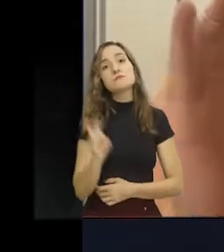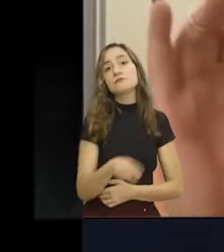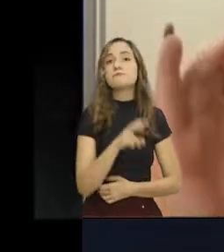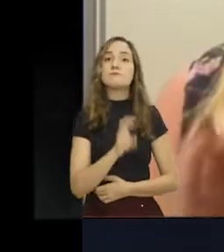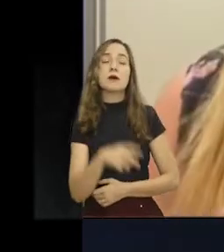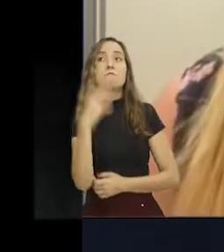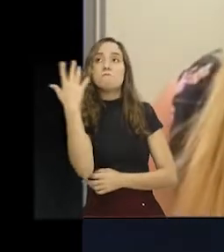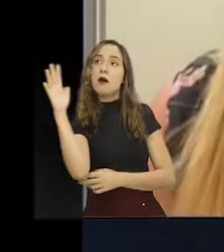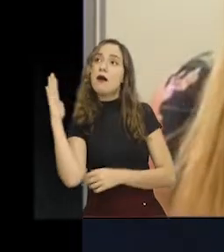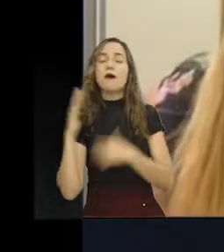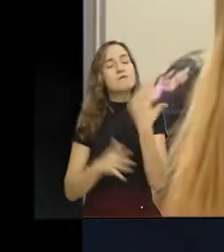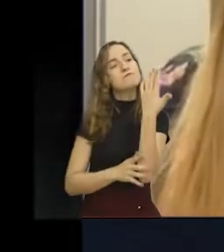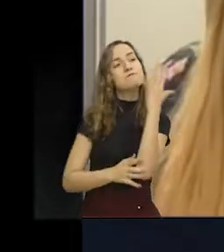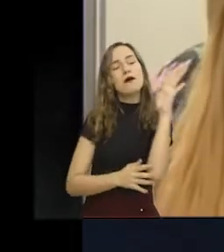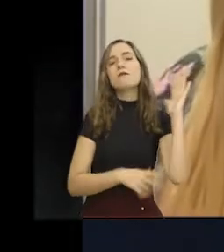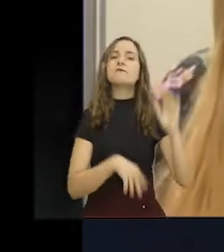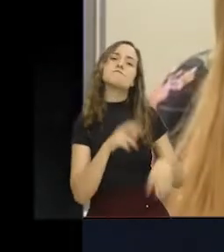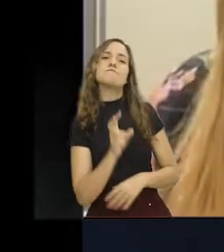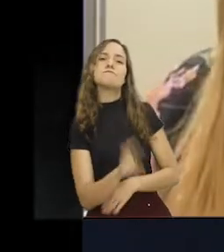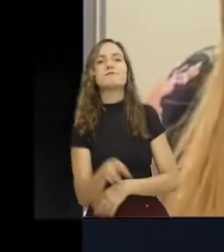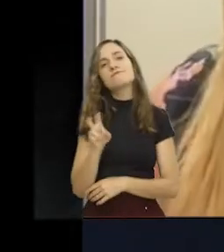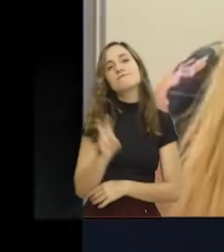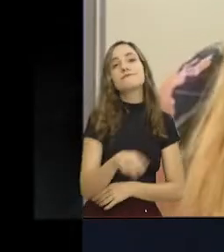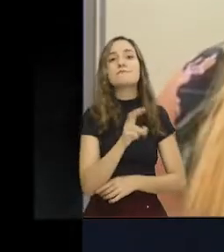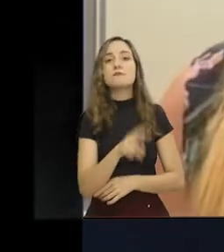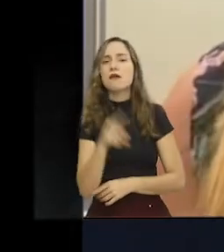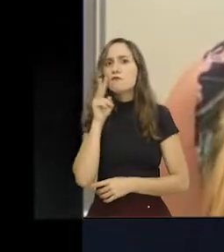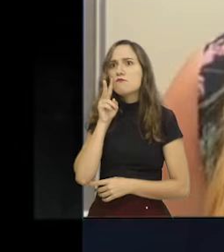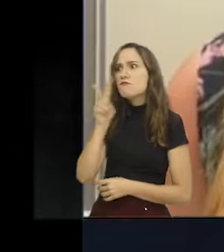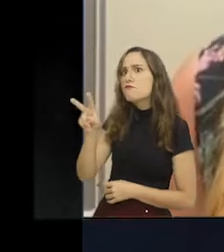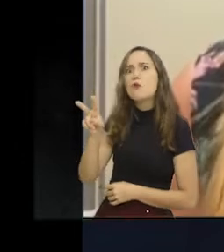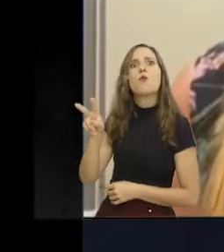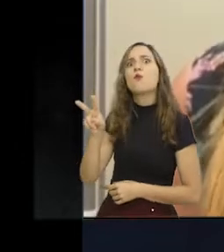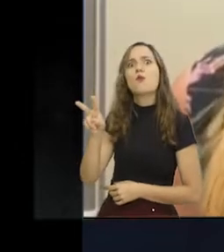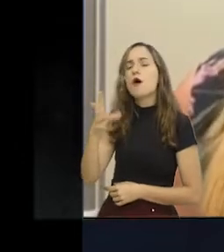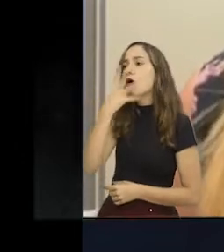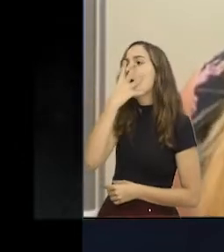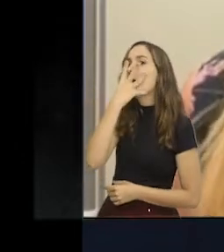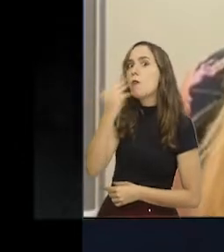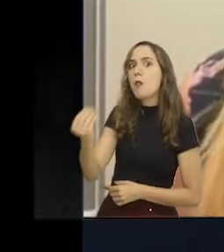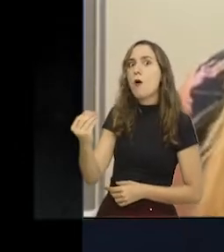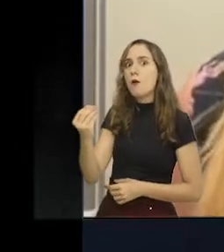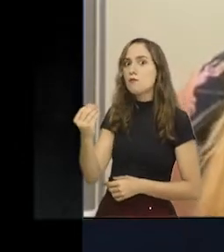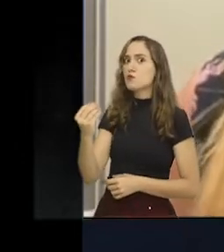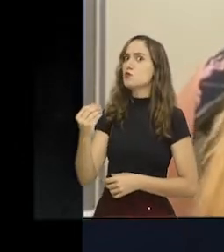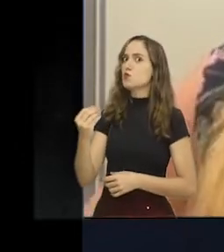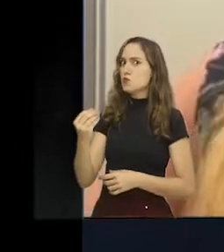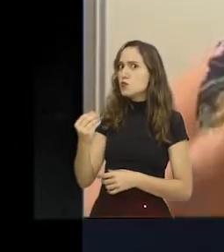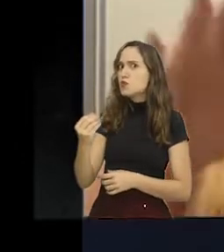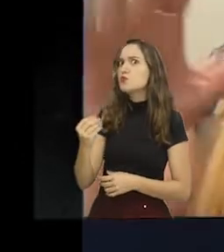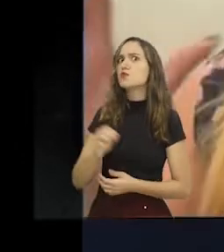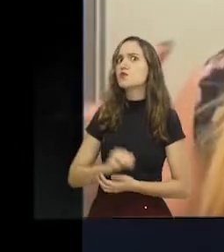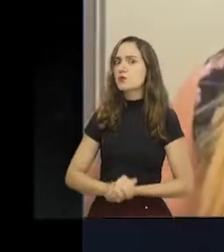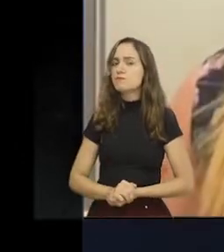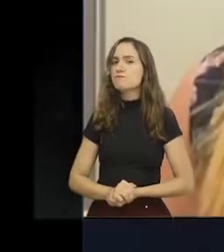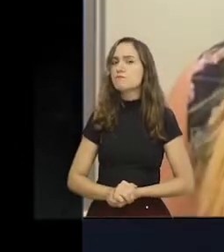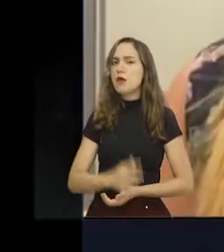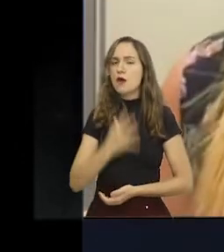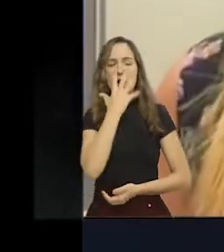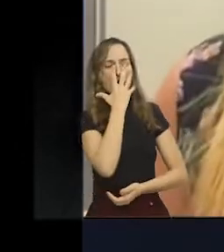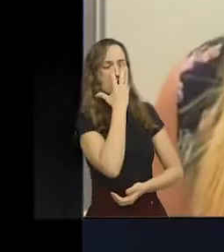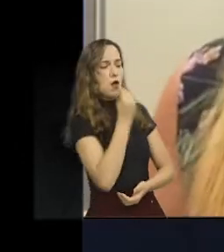Quando atravessava o bosque, ela encontrou o Senhor Lobo.